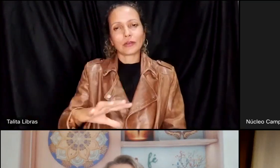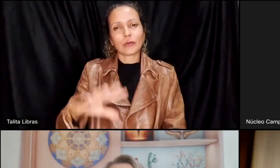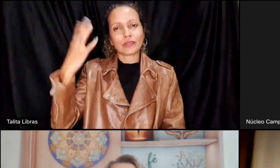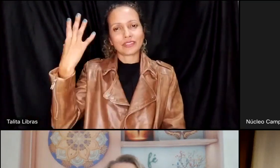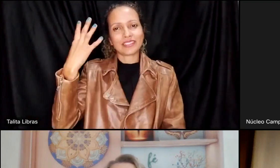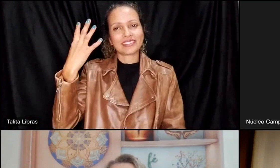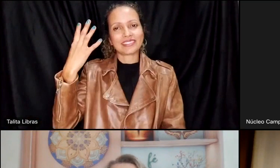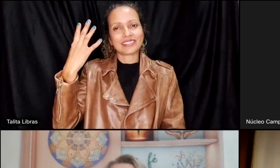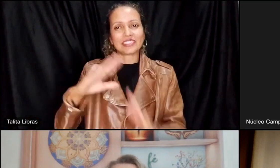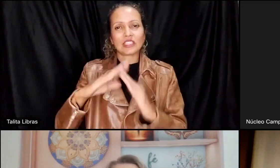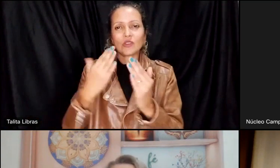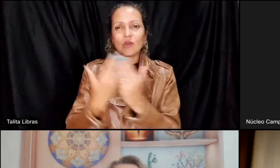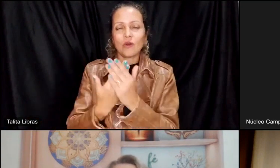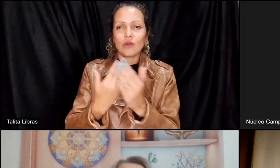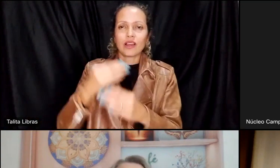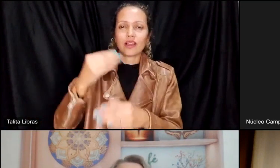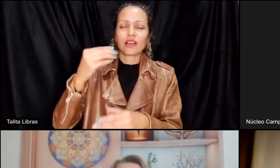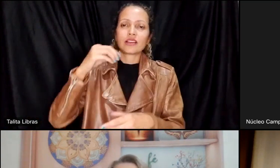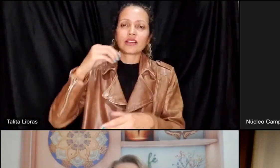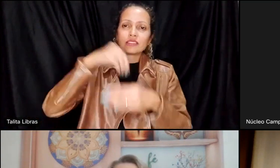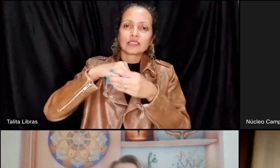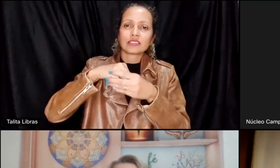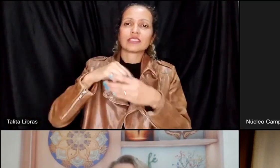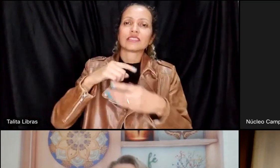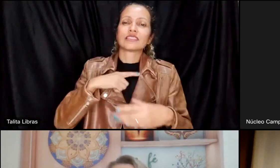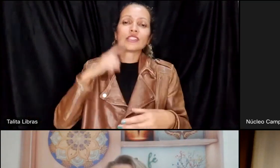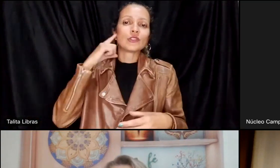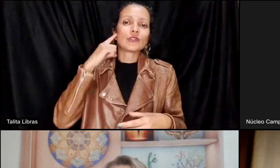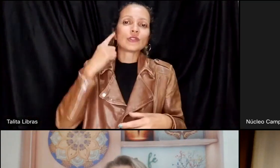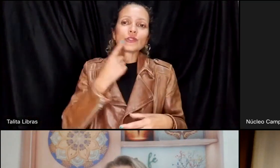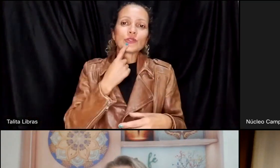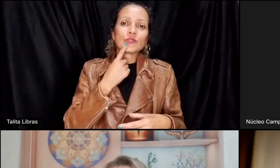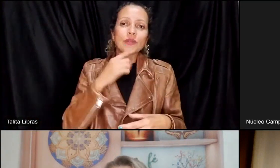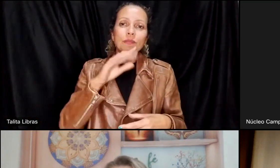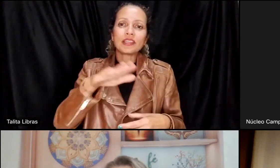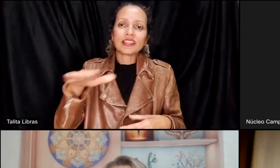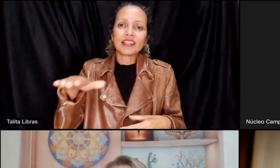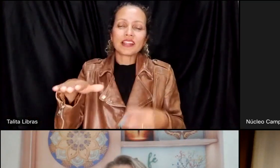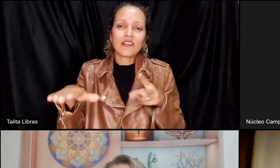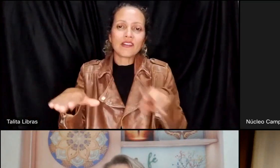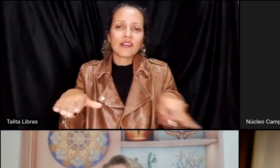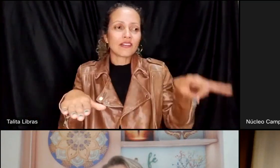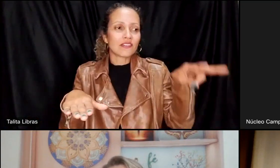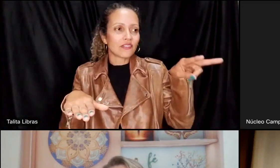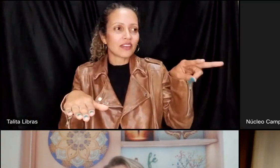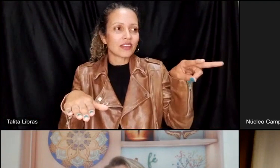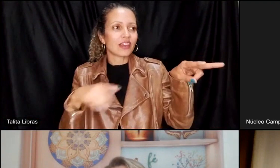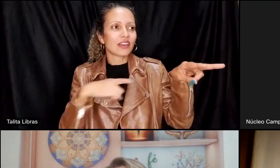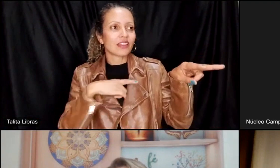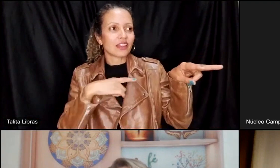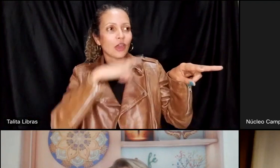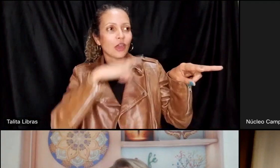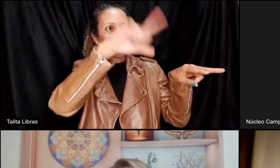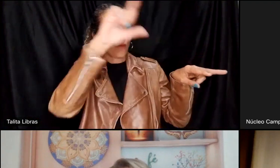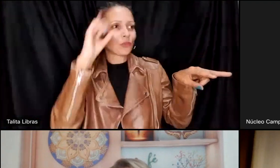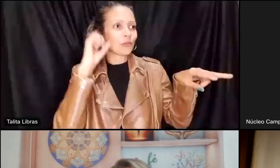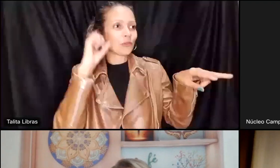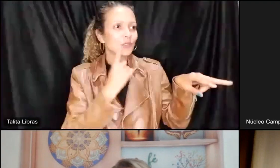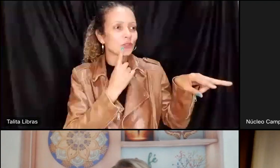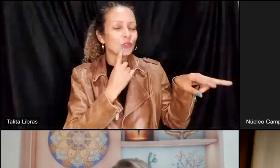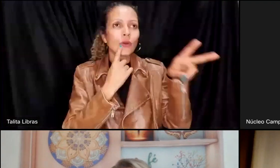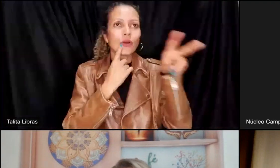ela começa a perceber que ela não é a única no mundo, que ela não está sozinha. E se ela tiver ali de